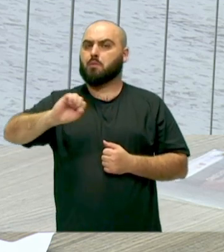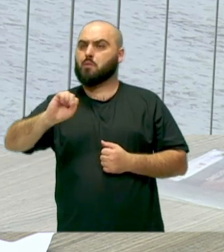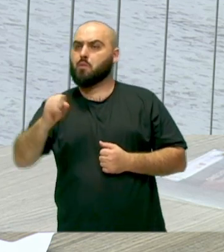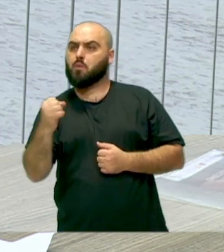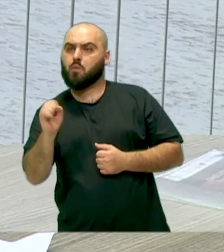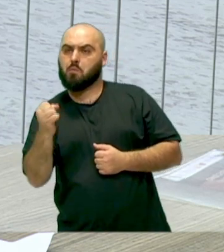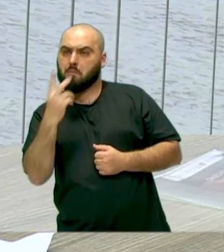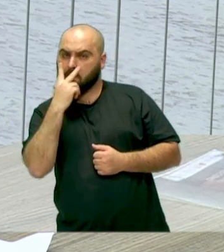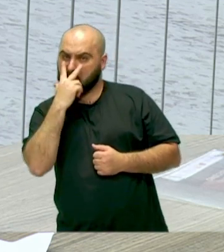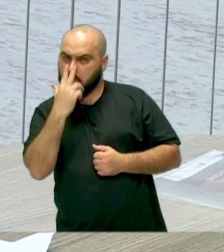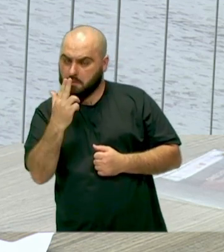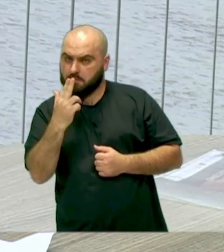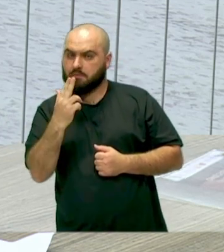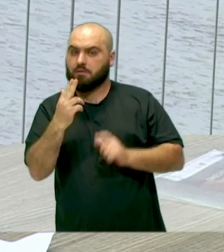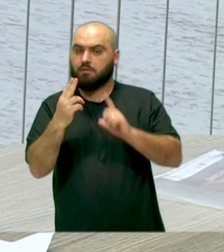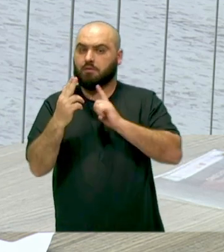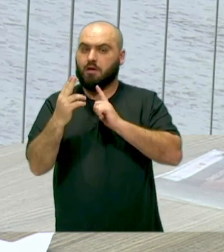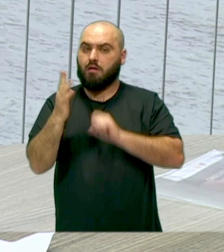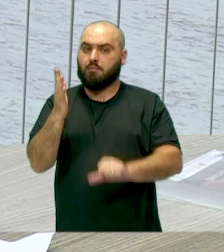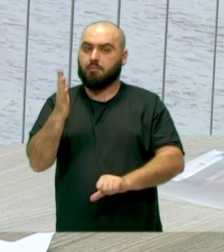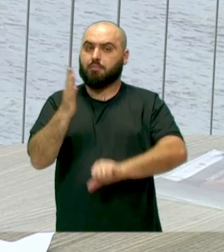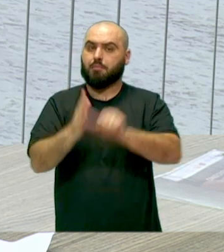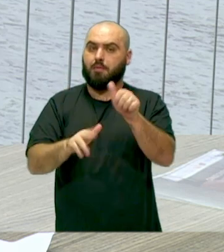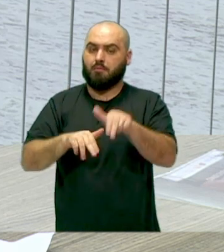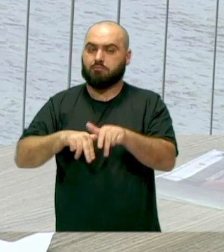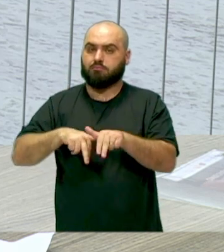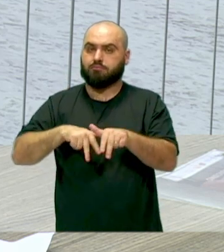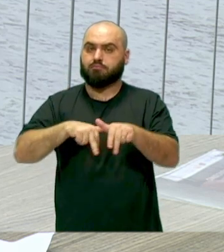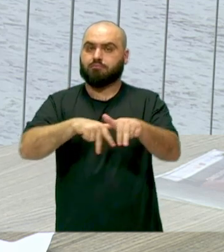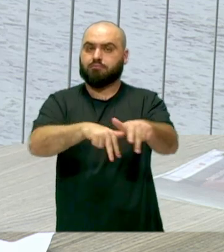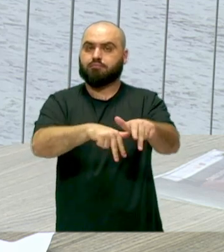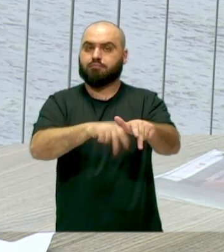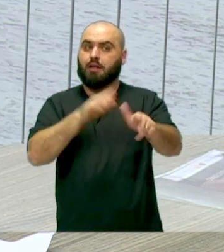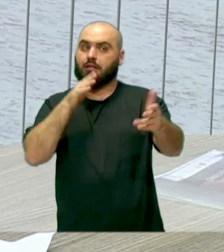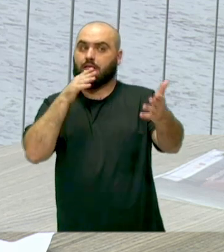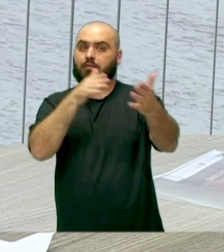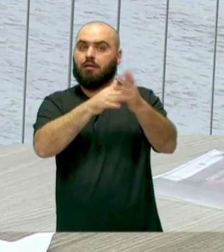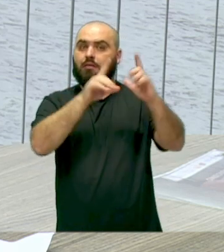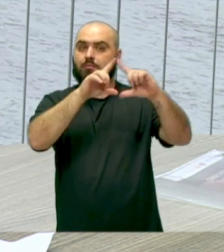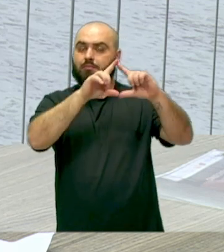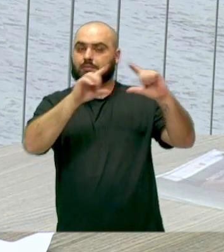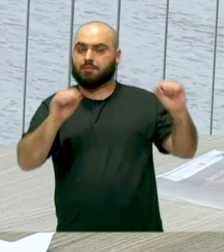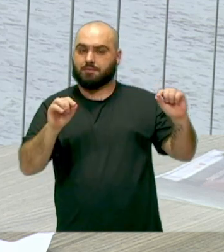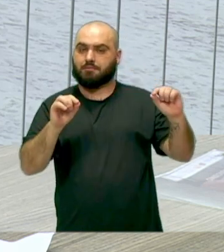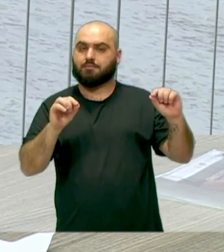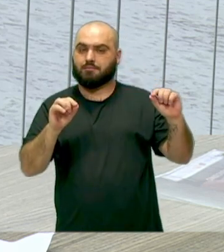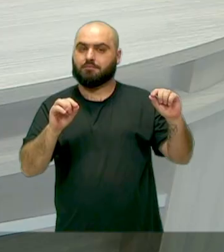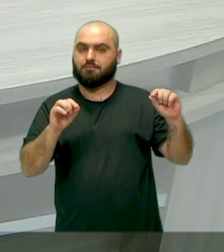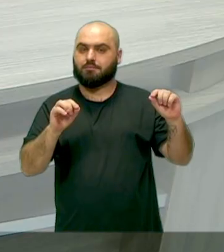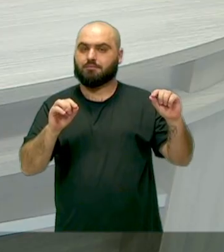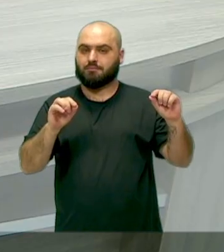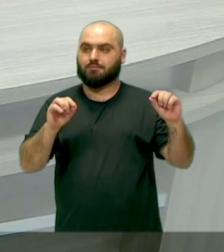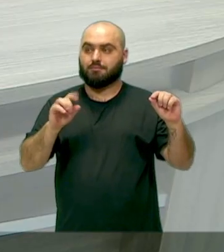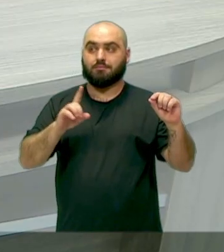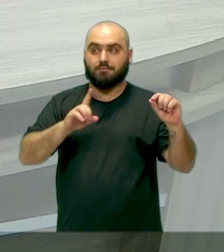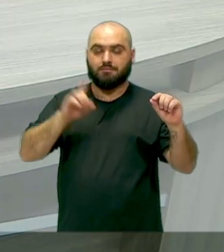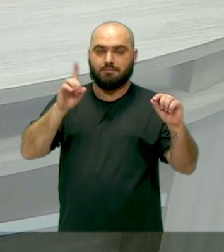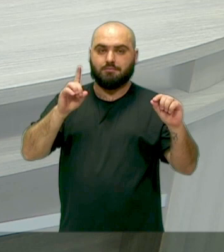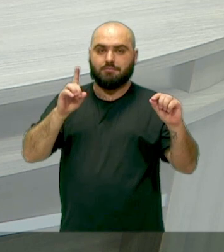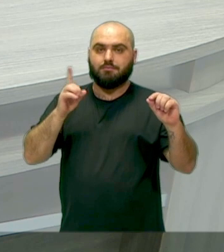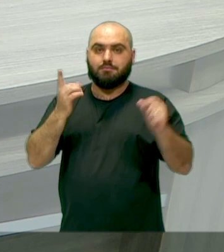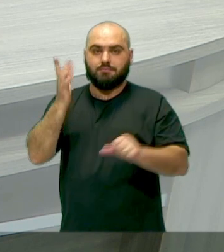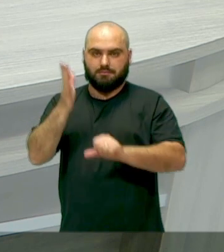1998, quando houve a primeira caminhada a Brasília, a Zumbi dos Palmares, primeira caminhada,